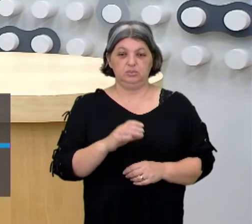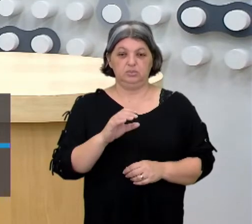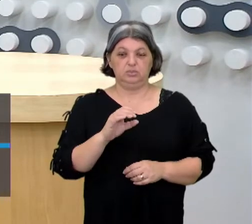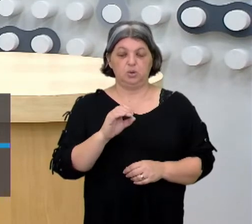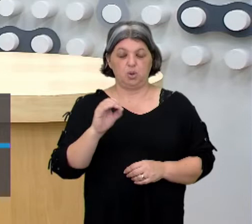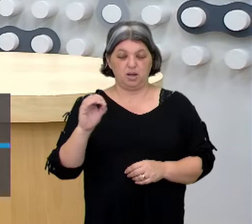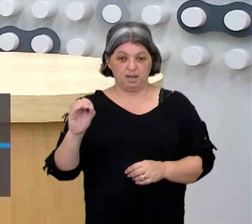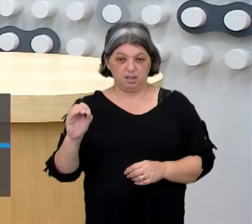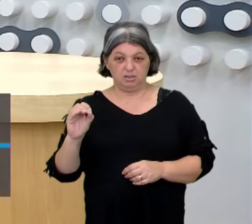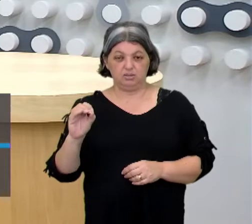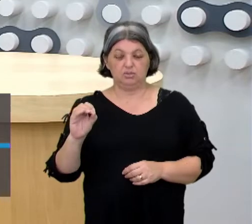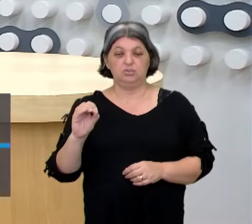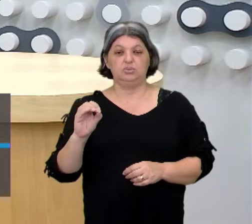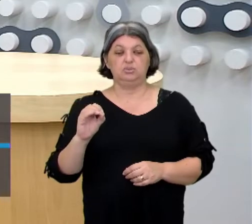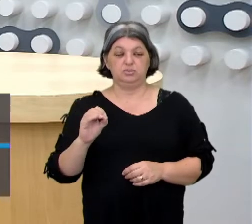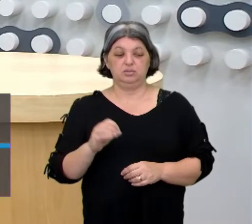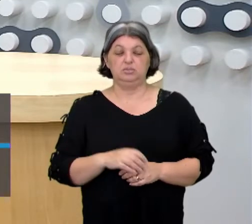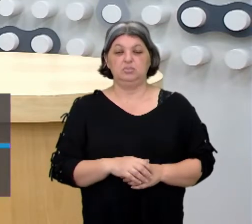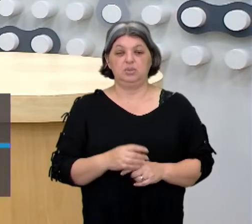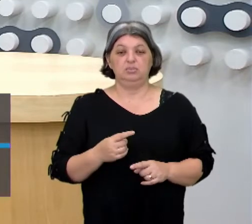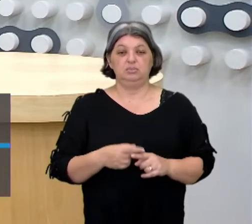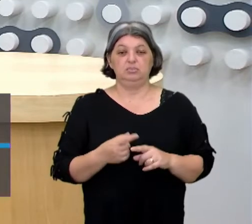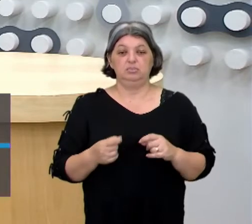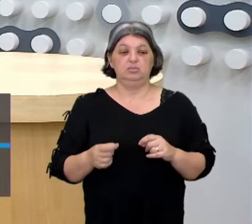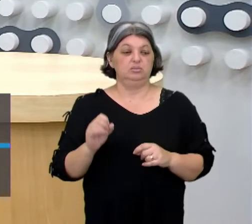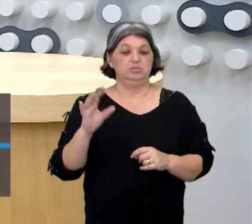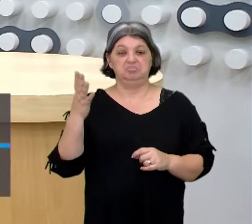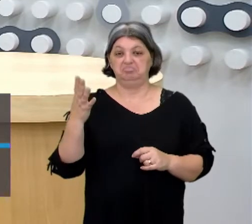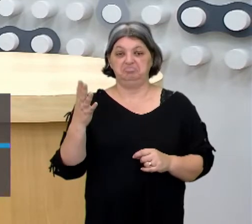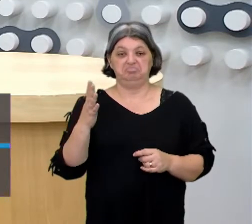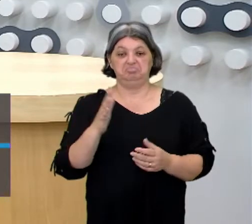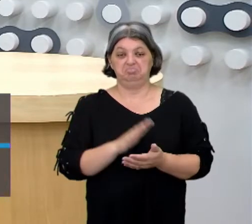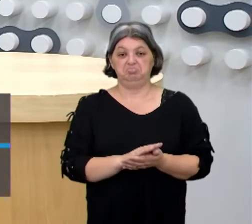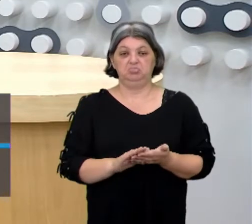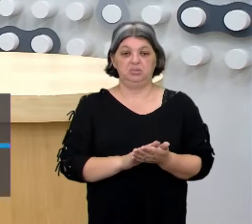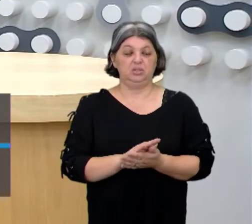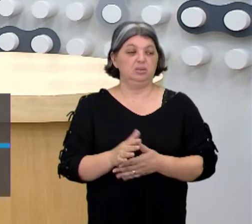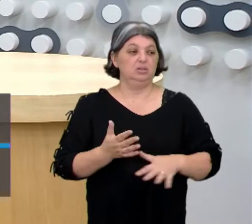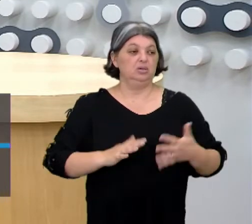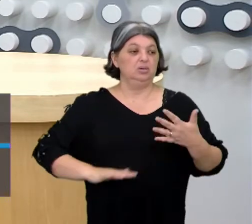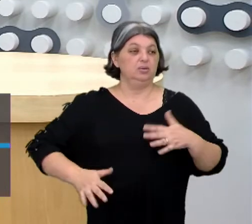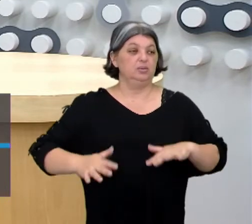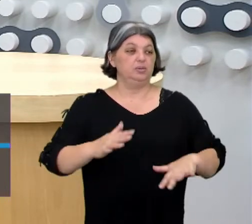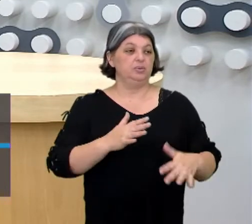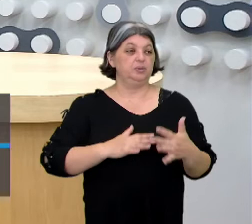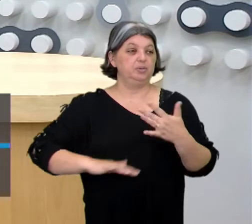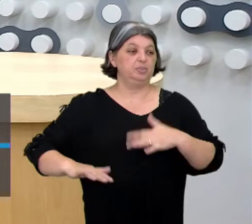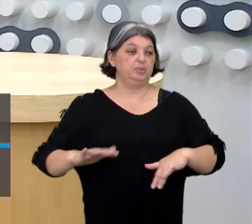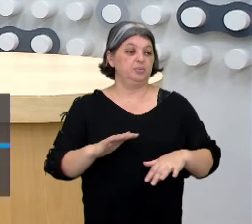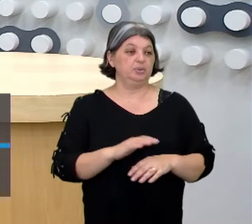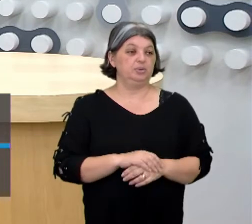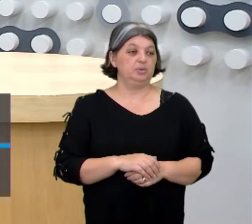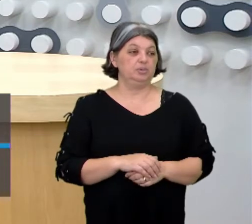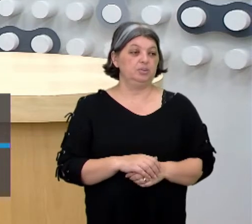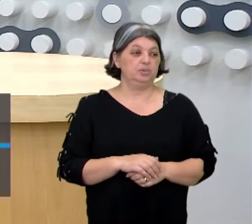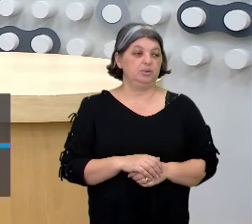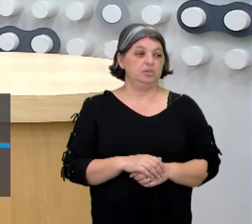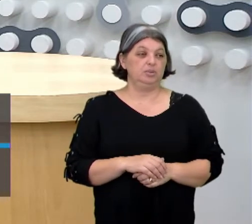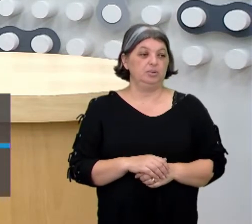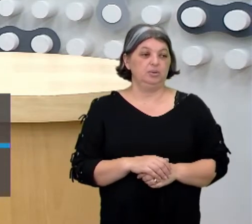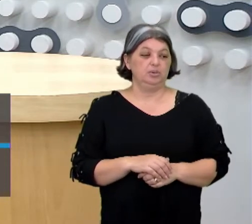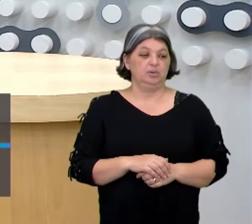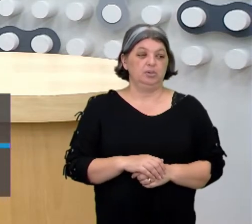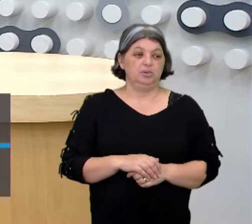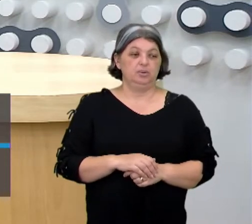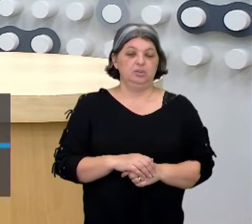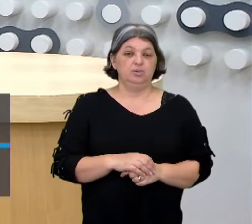que mostrava na parte oeste, né, e aí não aconteceu nenhum tremor, né, naquela cidade onde estava, né, esse sismógrafo.